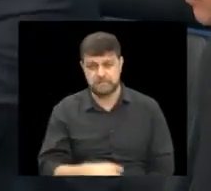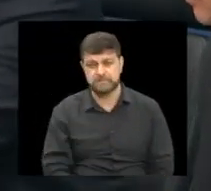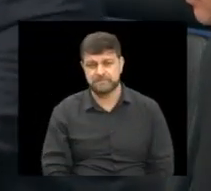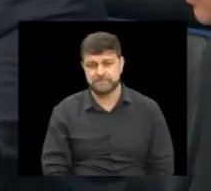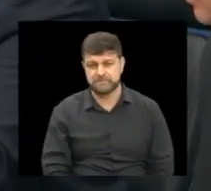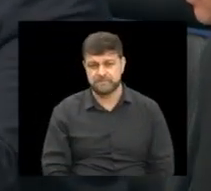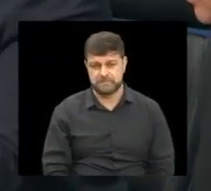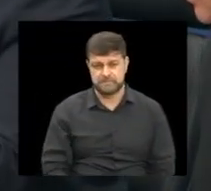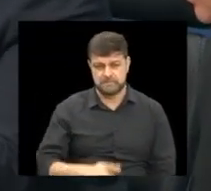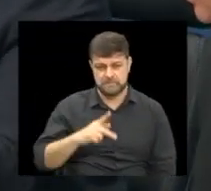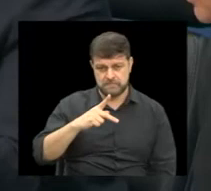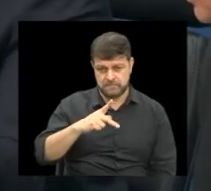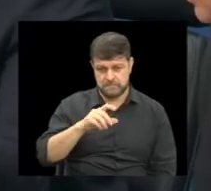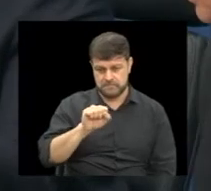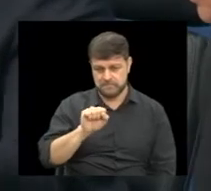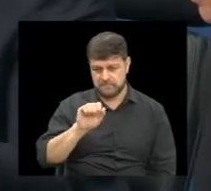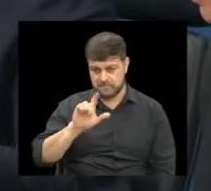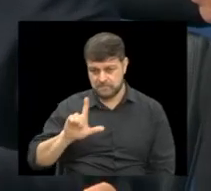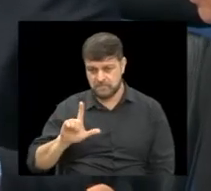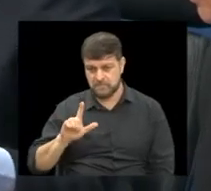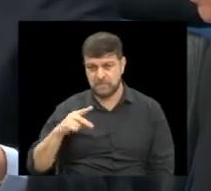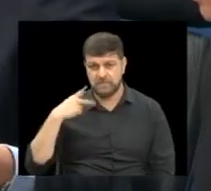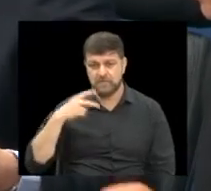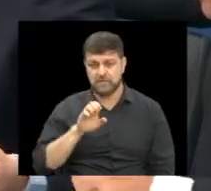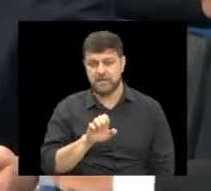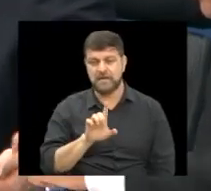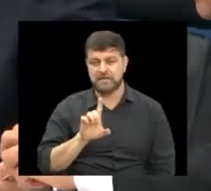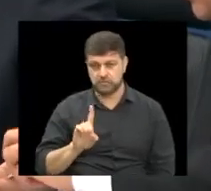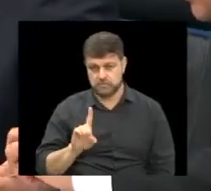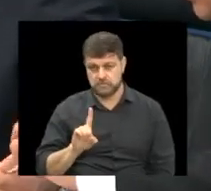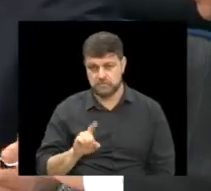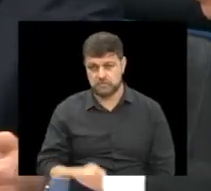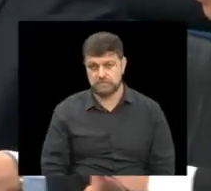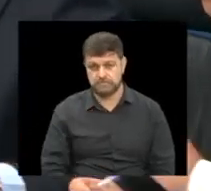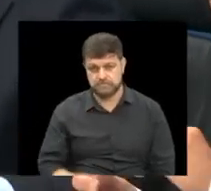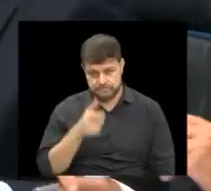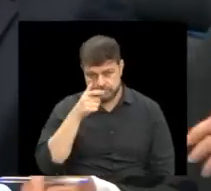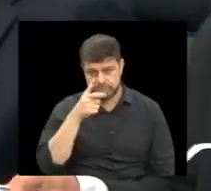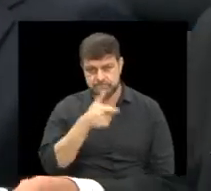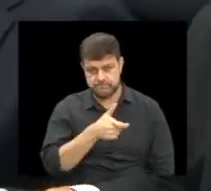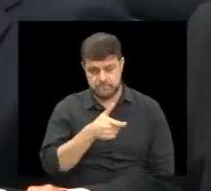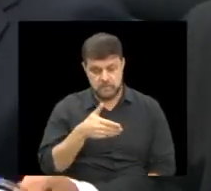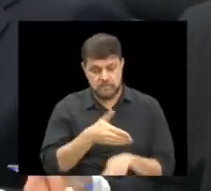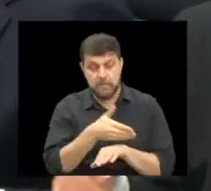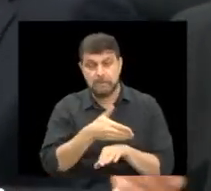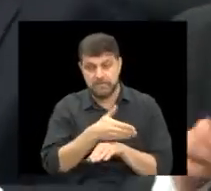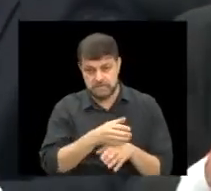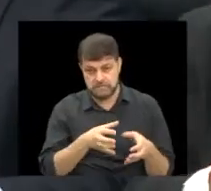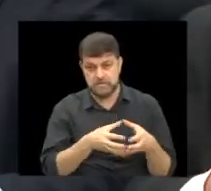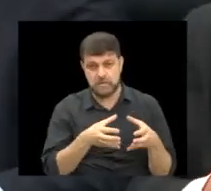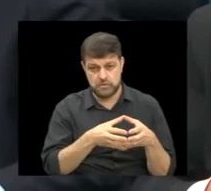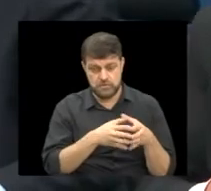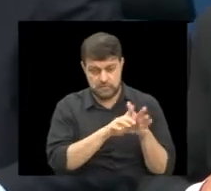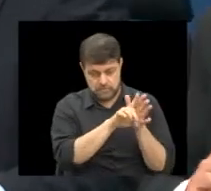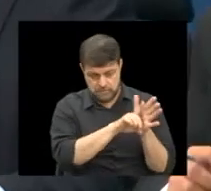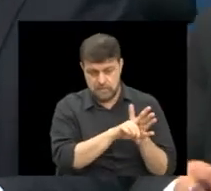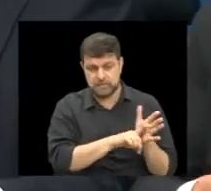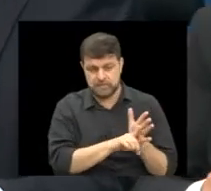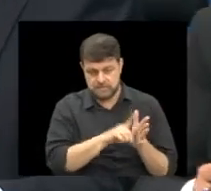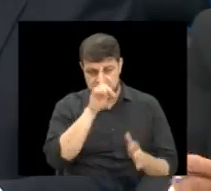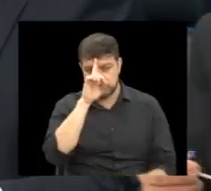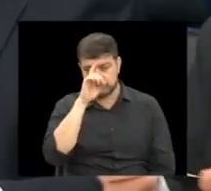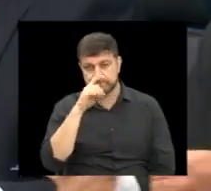E o PSL, vereador Edson Ribeiro, fará parte também. Então,